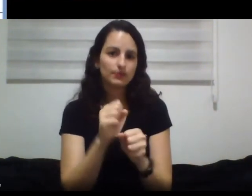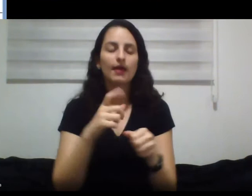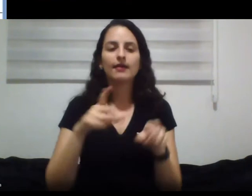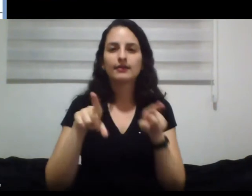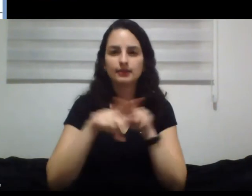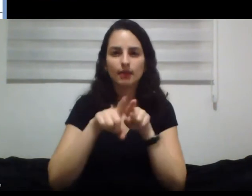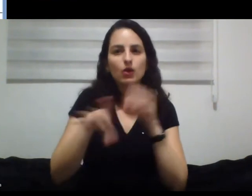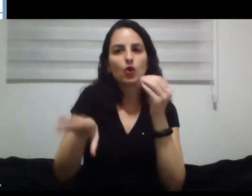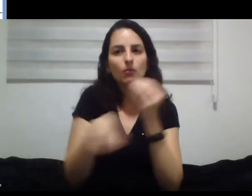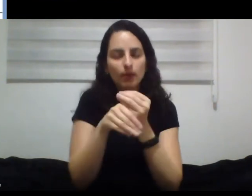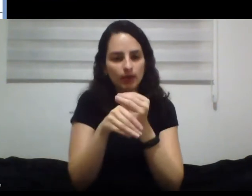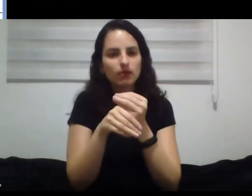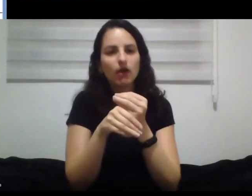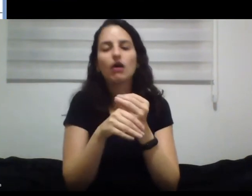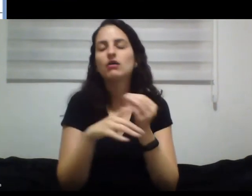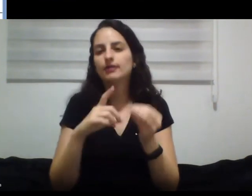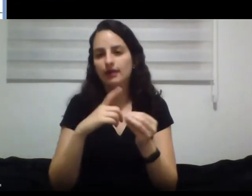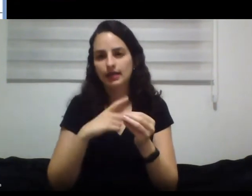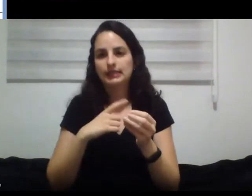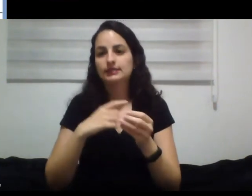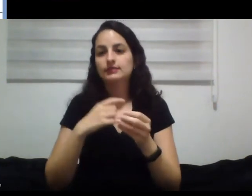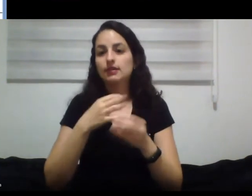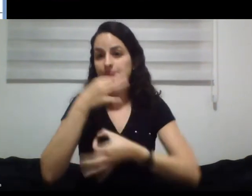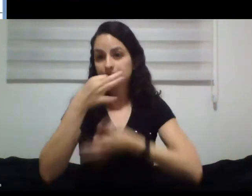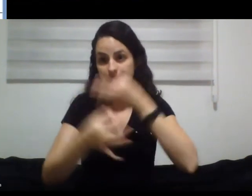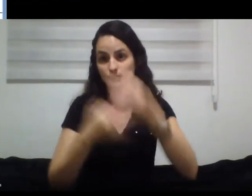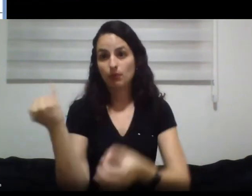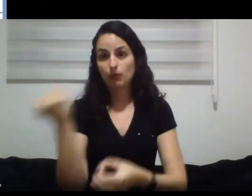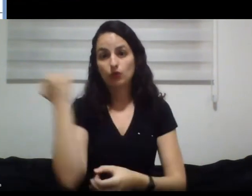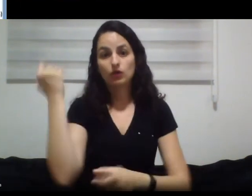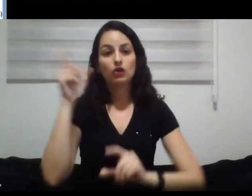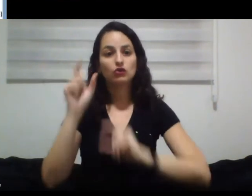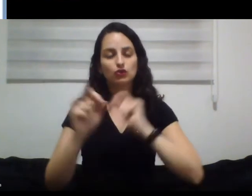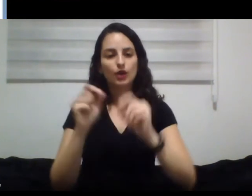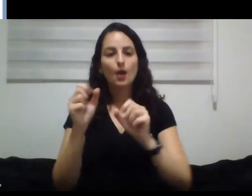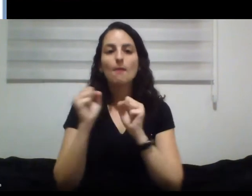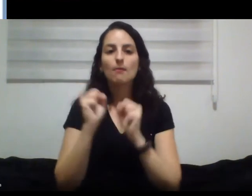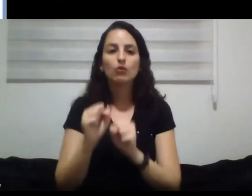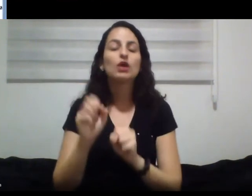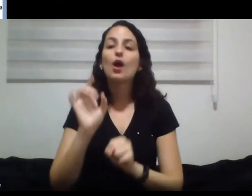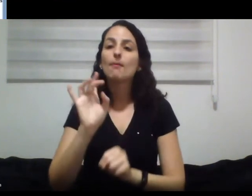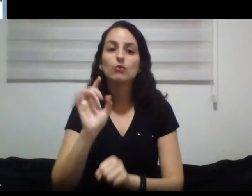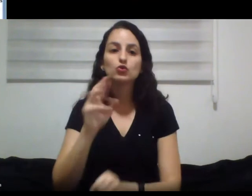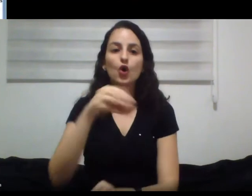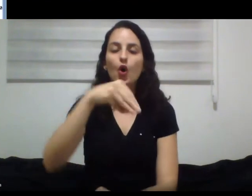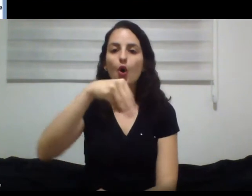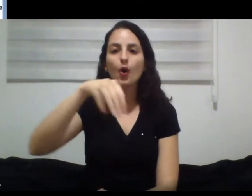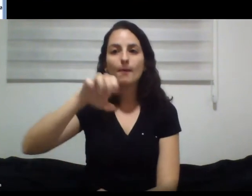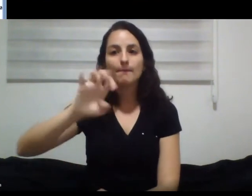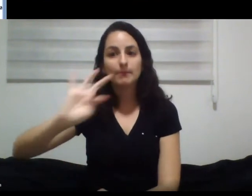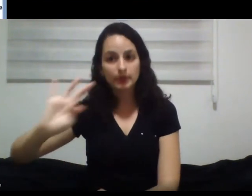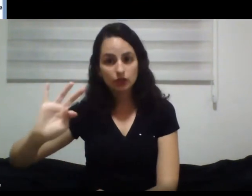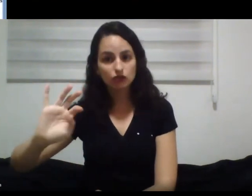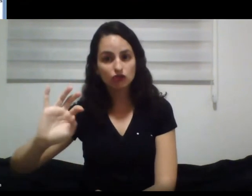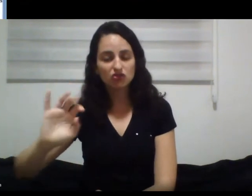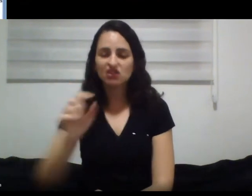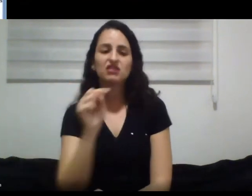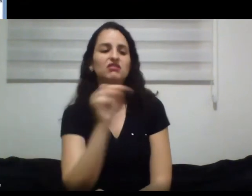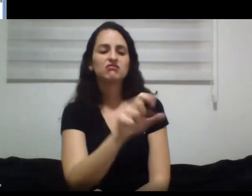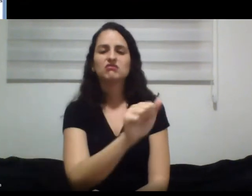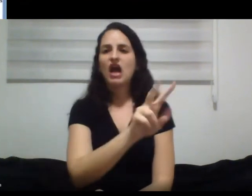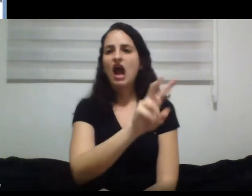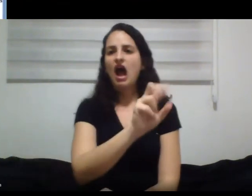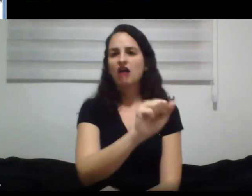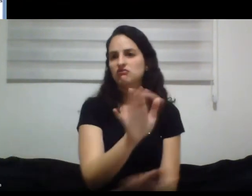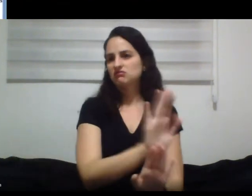Vamos seguindo um pouco mais, né, gente, aqui, mas a gente já vai abrindo também, porque não... a avaliação. Isso aqui também são informações que pegam bastante,